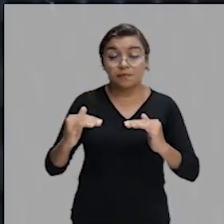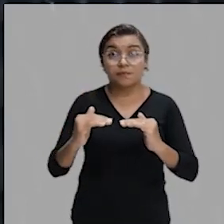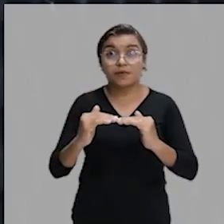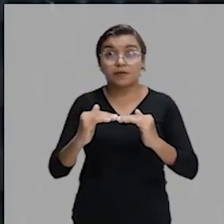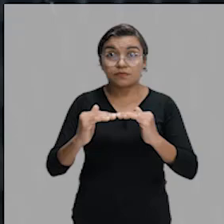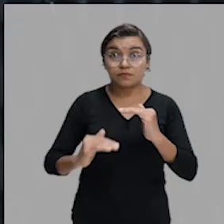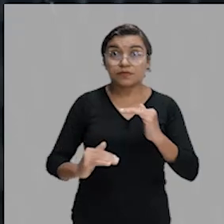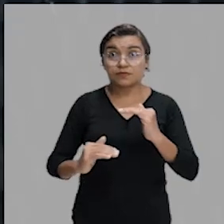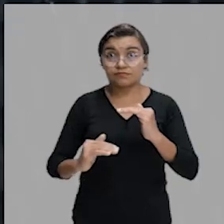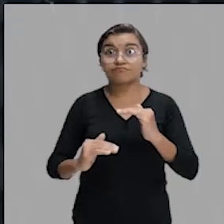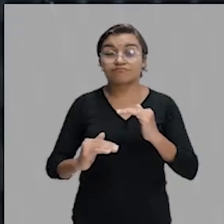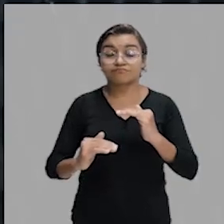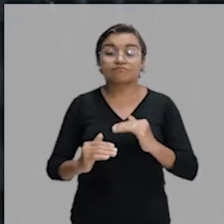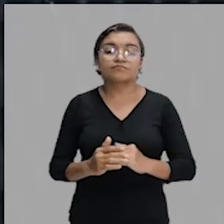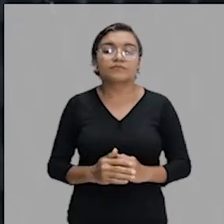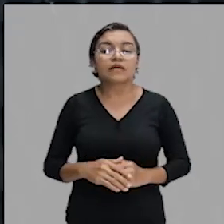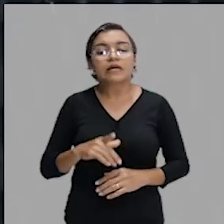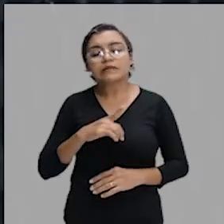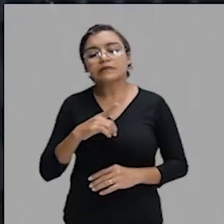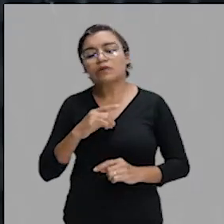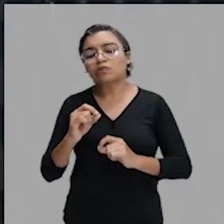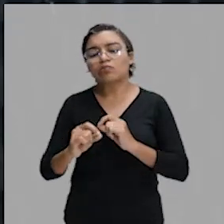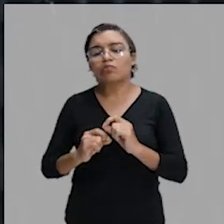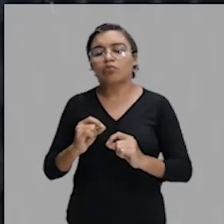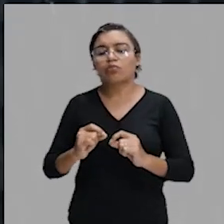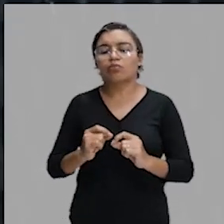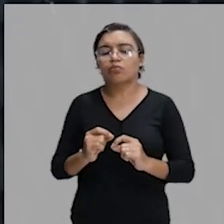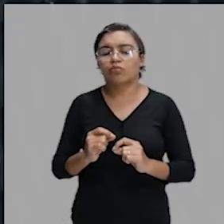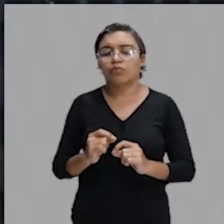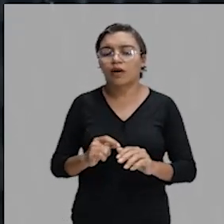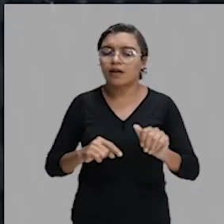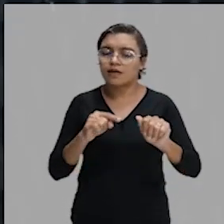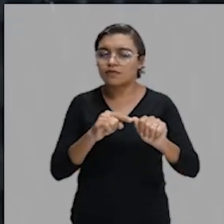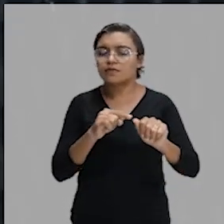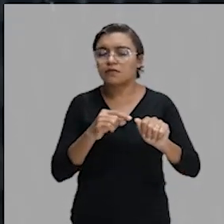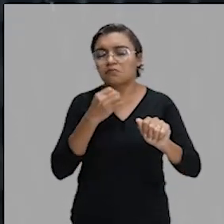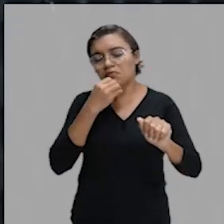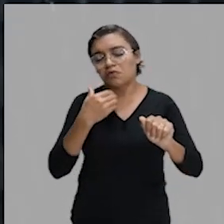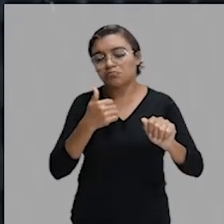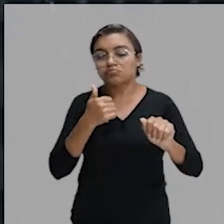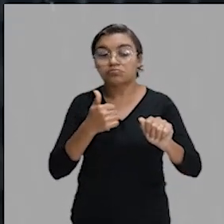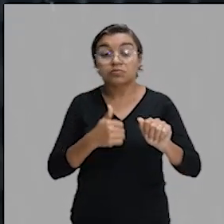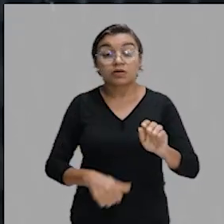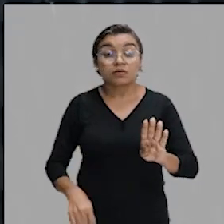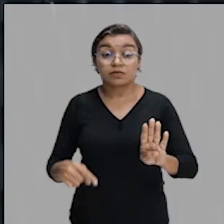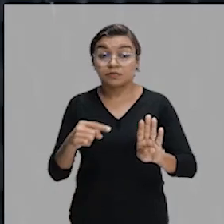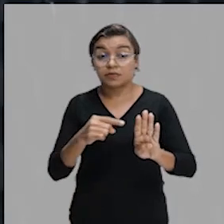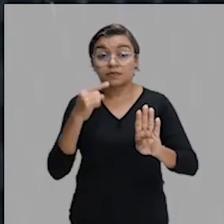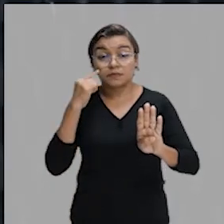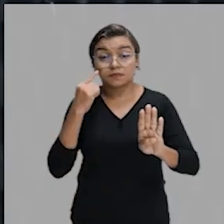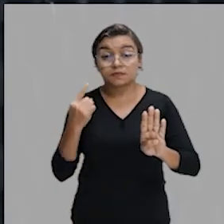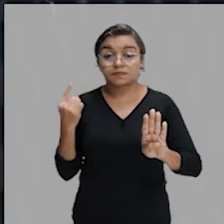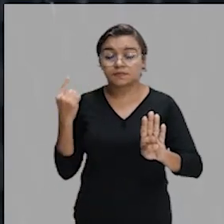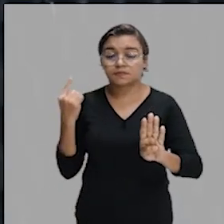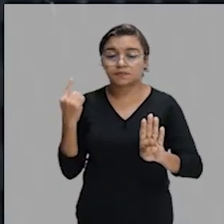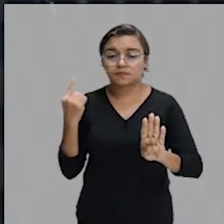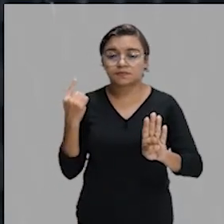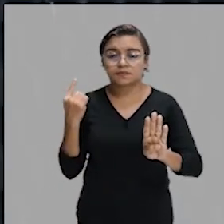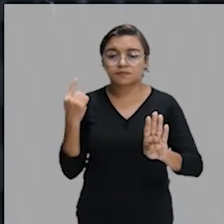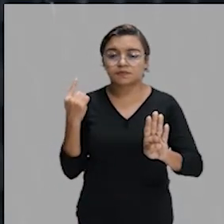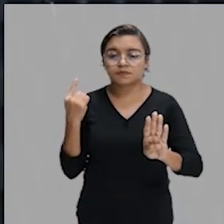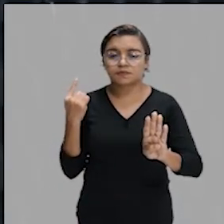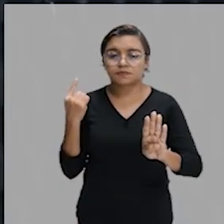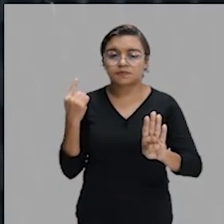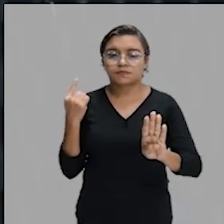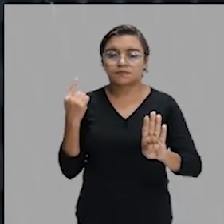Lembra? Então, nós temos aqui a letra A, legal. A argumentação dedutiva chega à conclusão valendo da